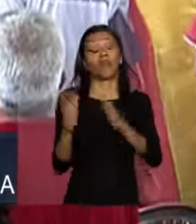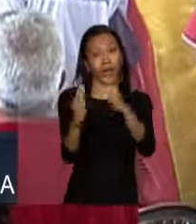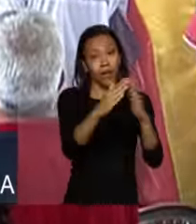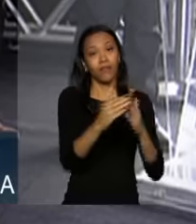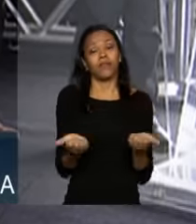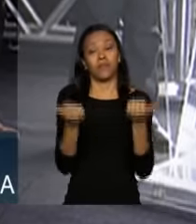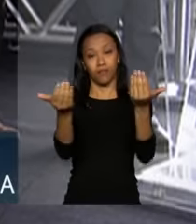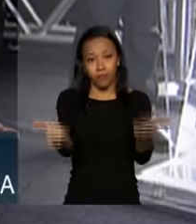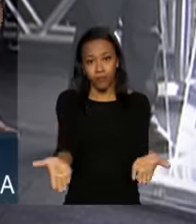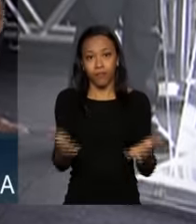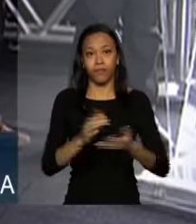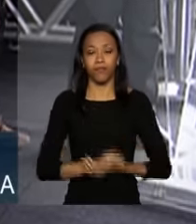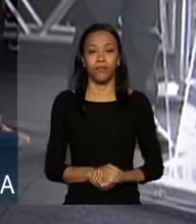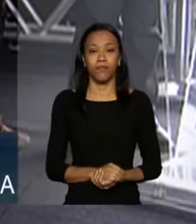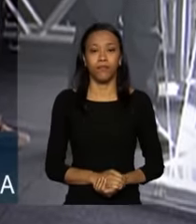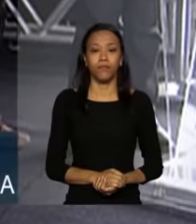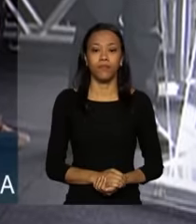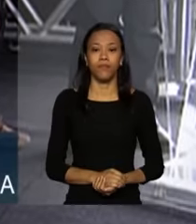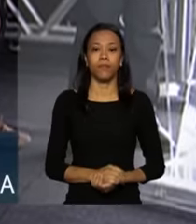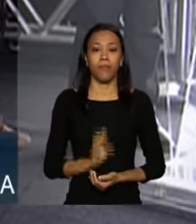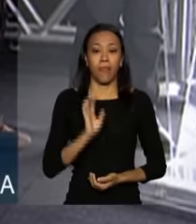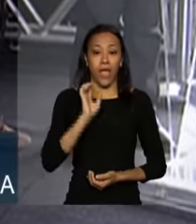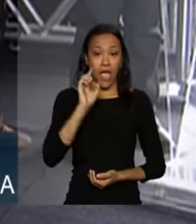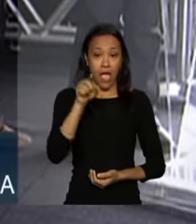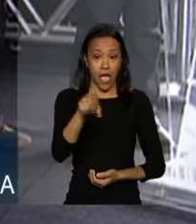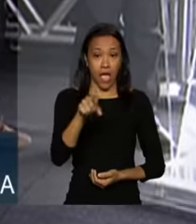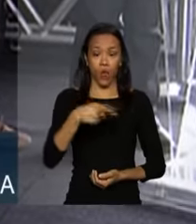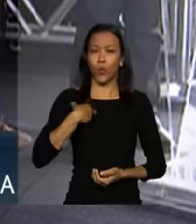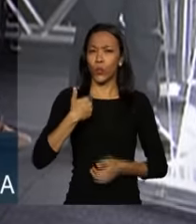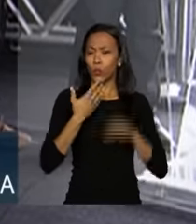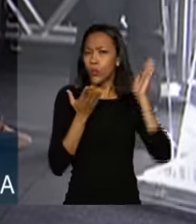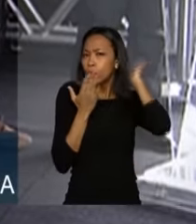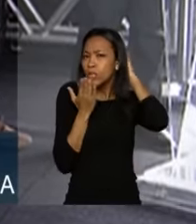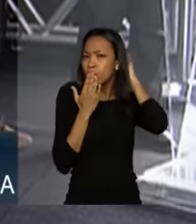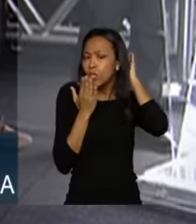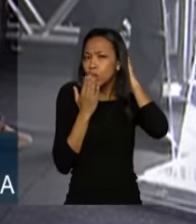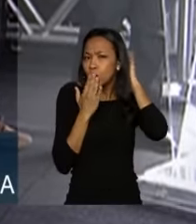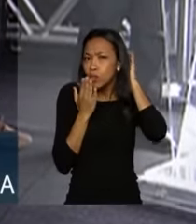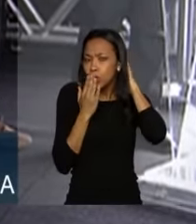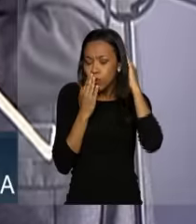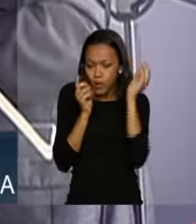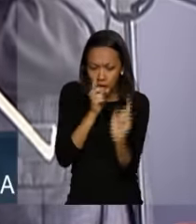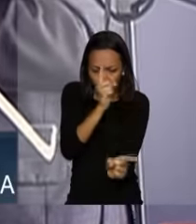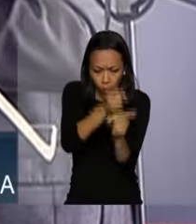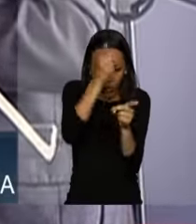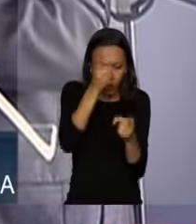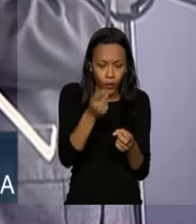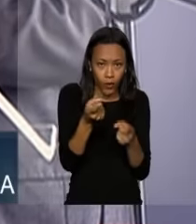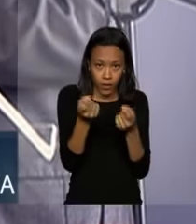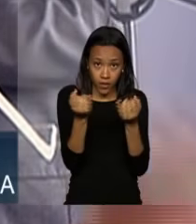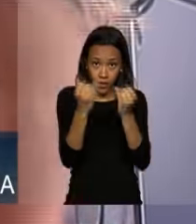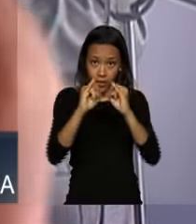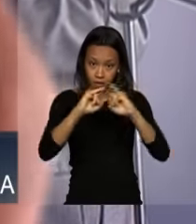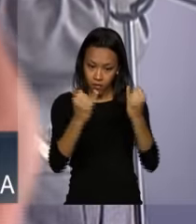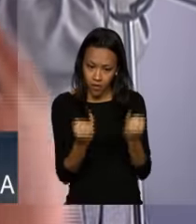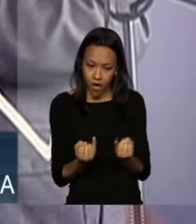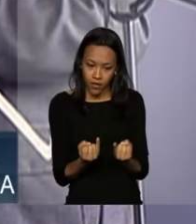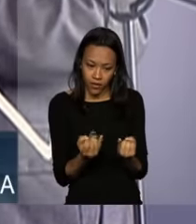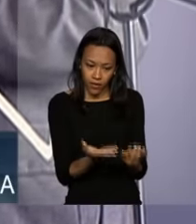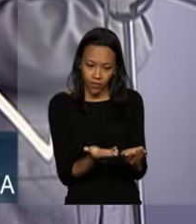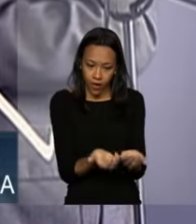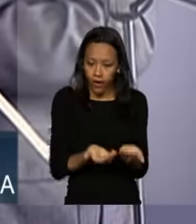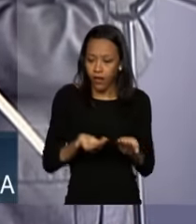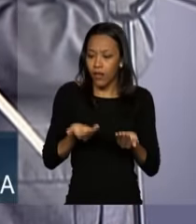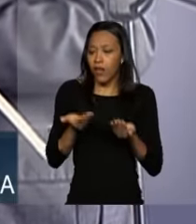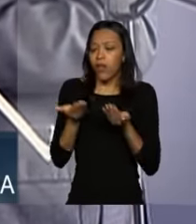cerimônia. Foi encontrada pelo índio, o índio entregou para o vaqueiro e o vaqueiro foi quem levou